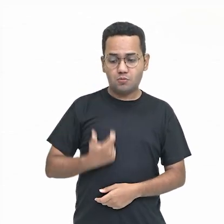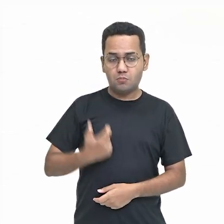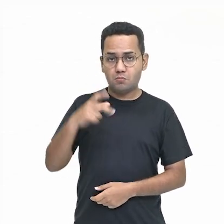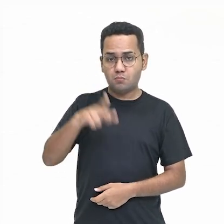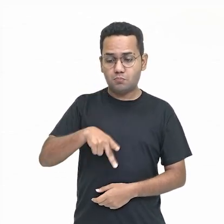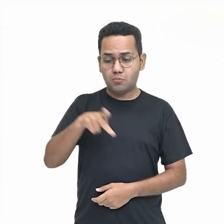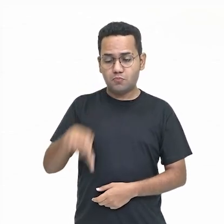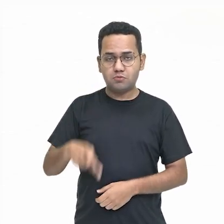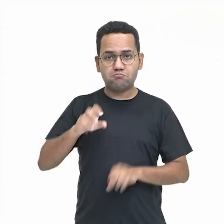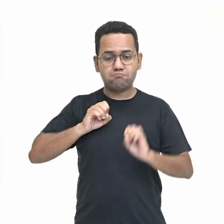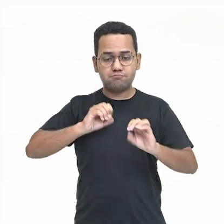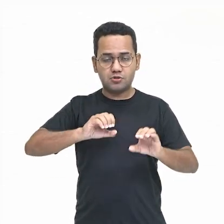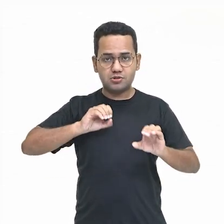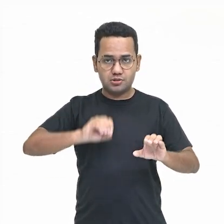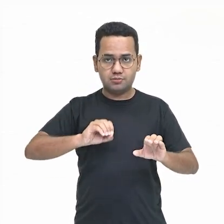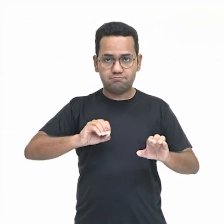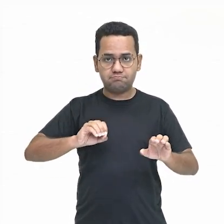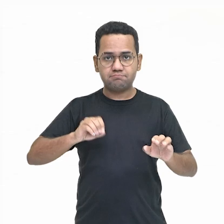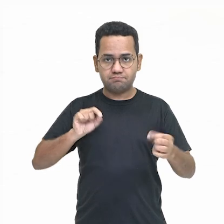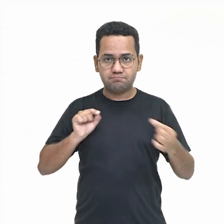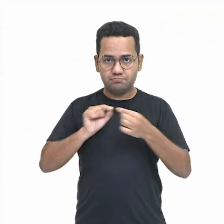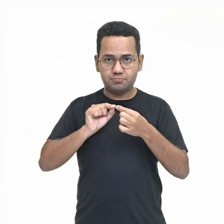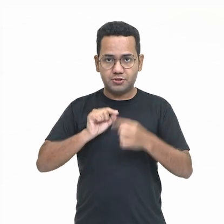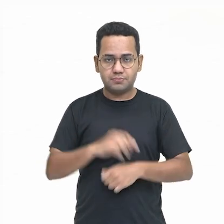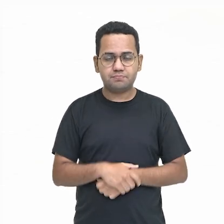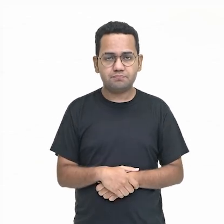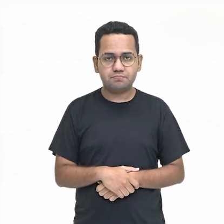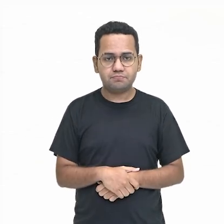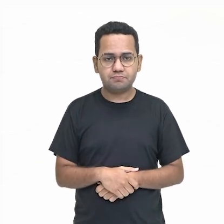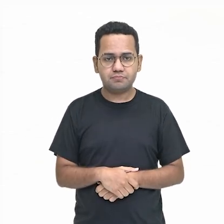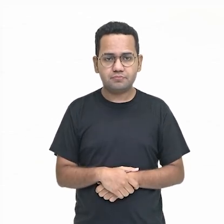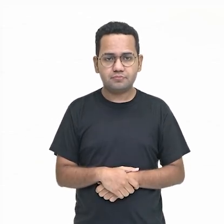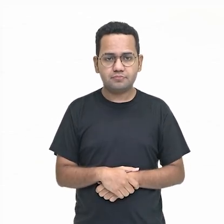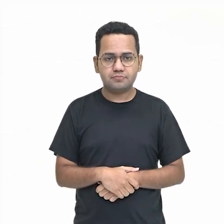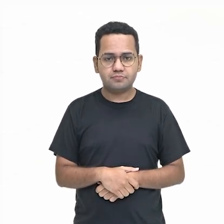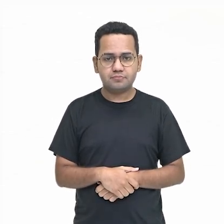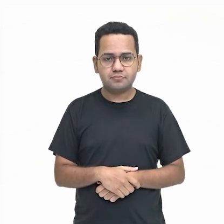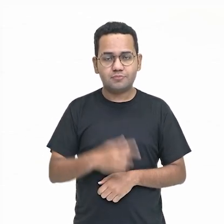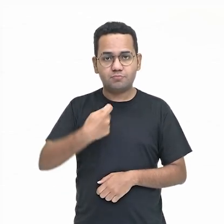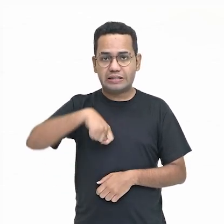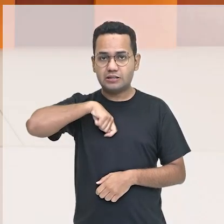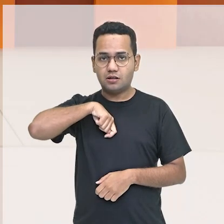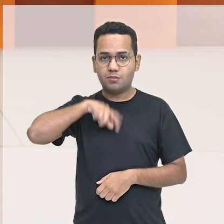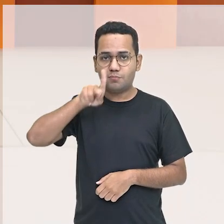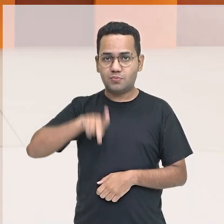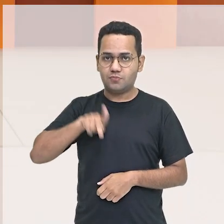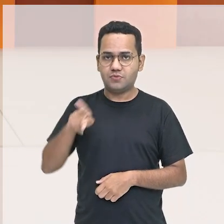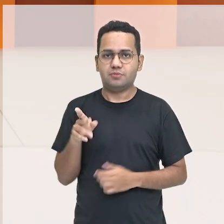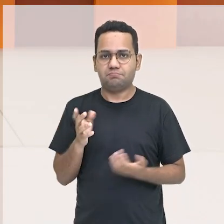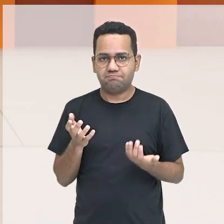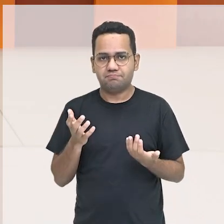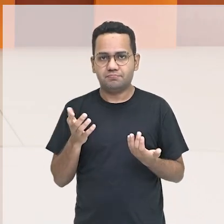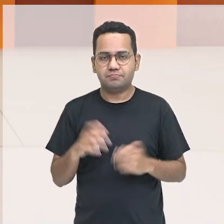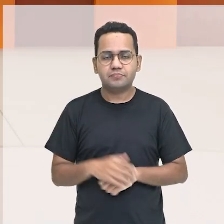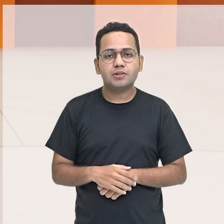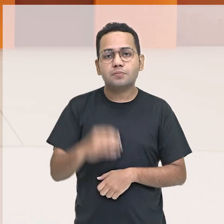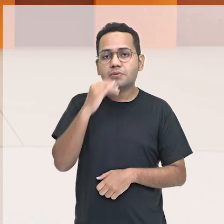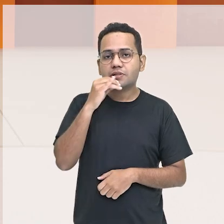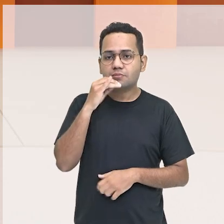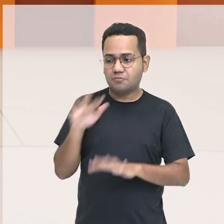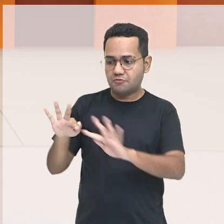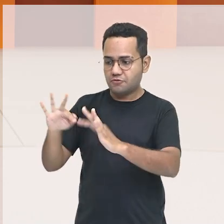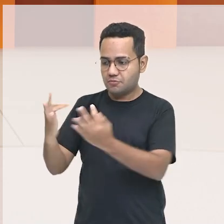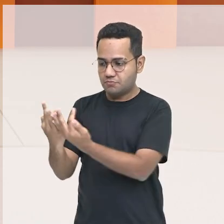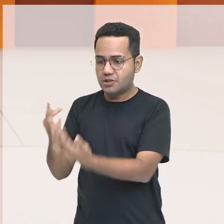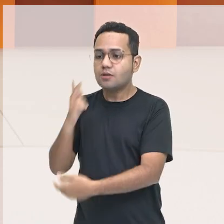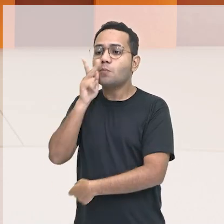exercendo um papel de professor e tenho um status de professor, né? Certo? Muito bem, um pai de família, se eu chego